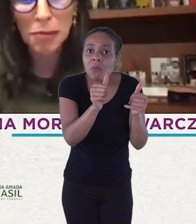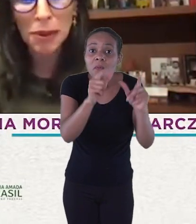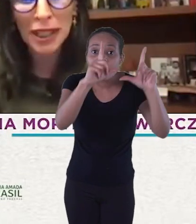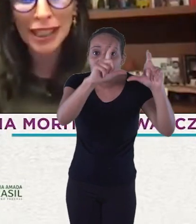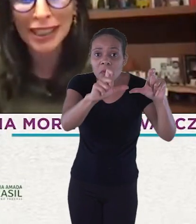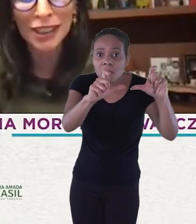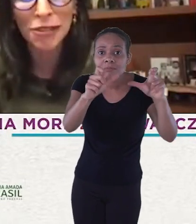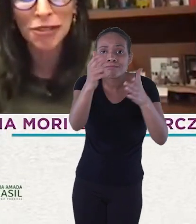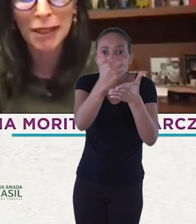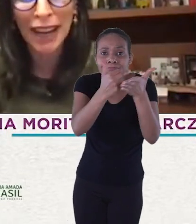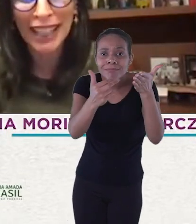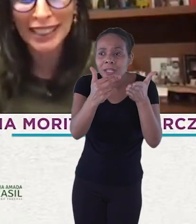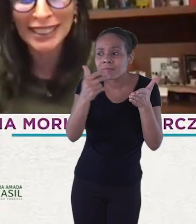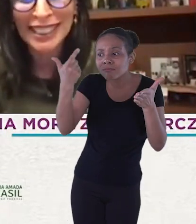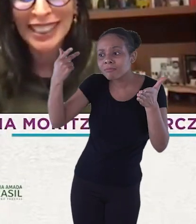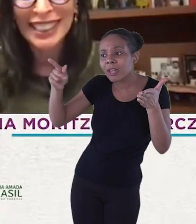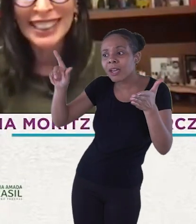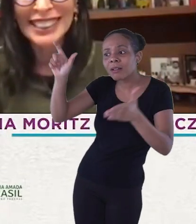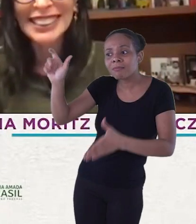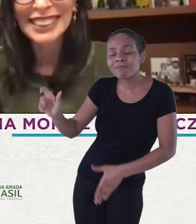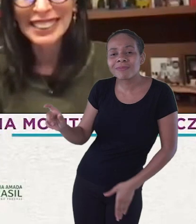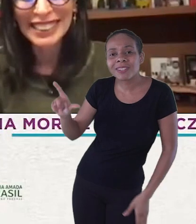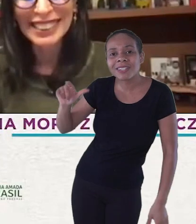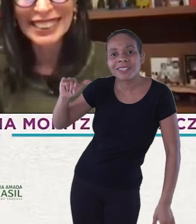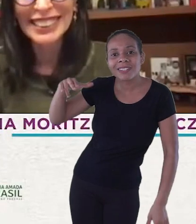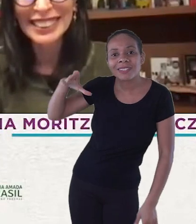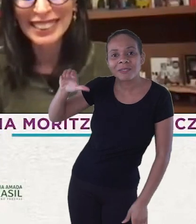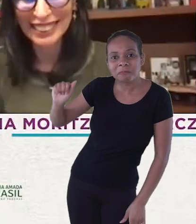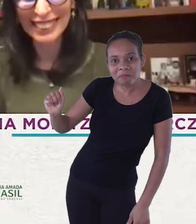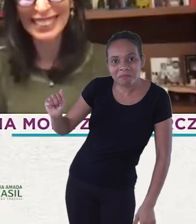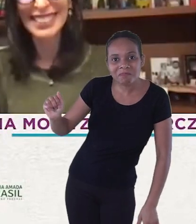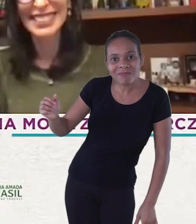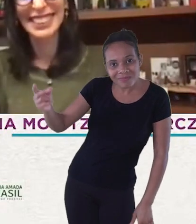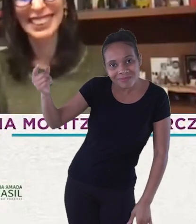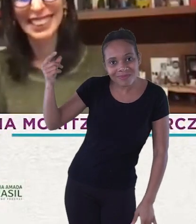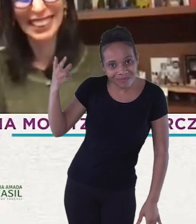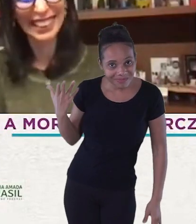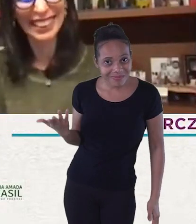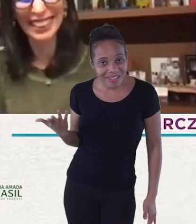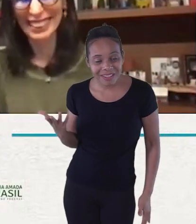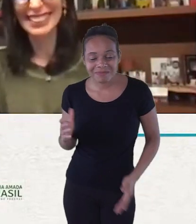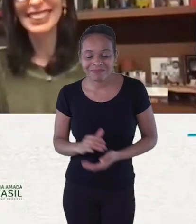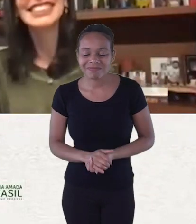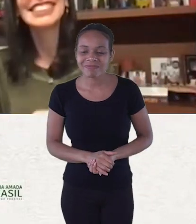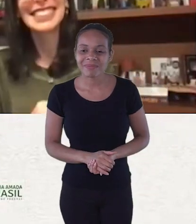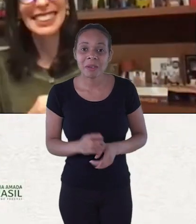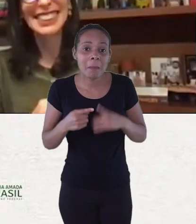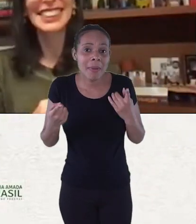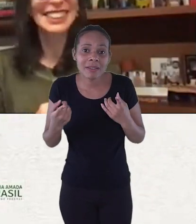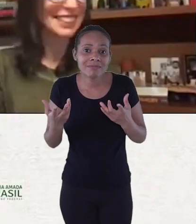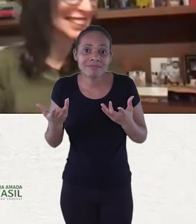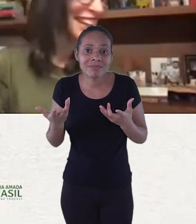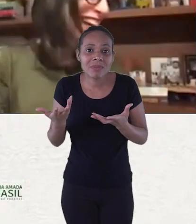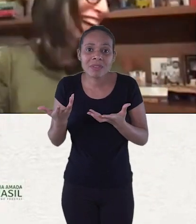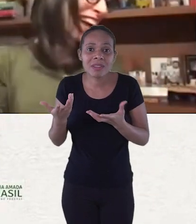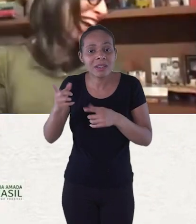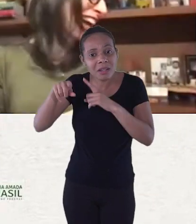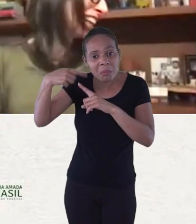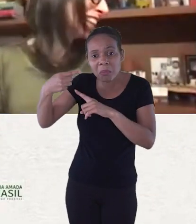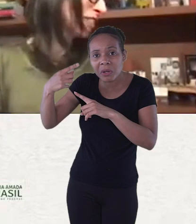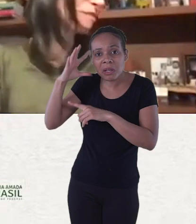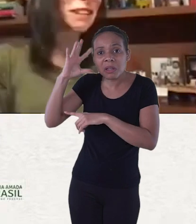vai falar para o Elian, que não vale mais? Jaime, o que você falou, Jaime? Calma, ele vai chegar lá no... Ele